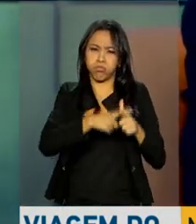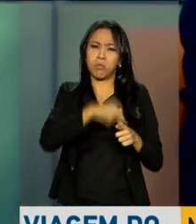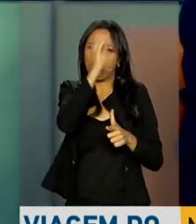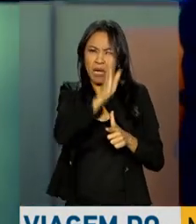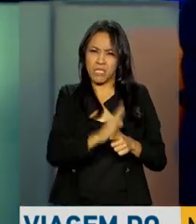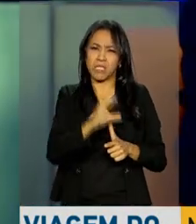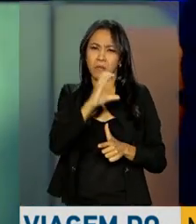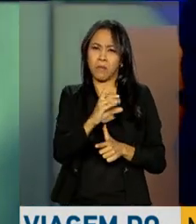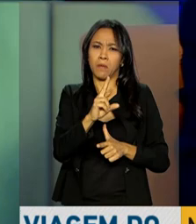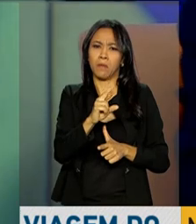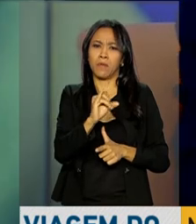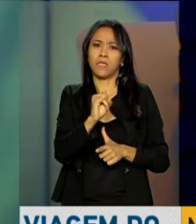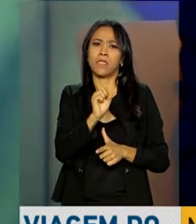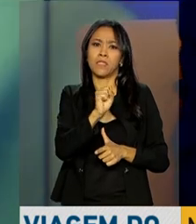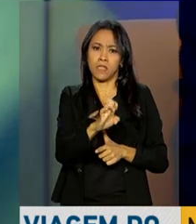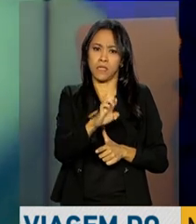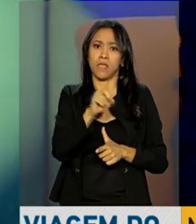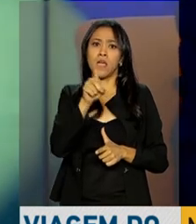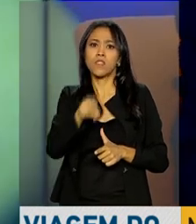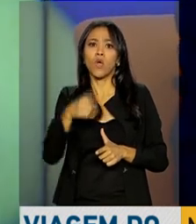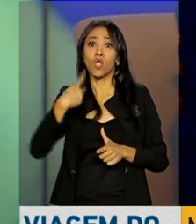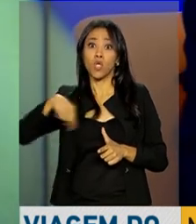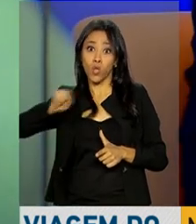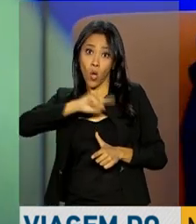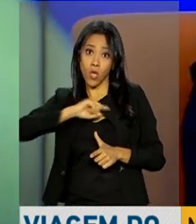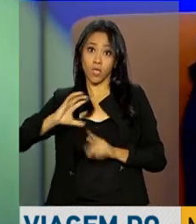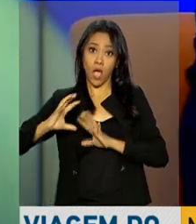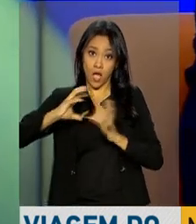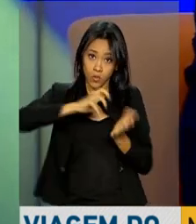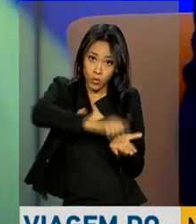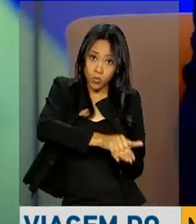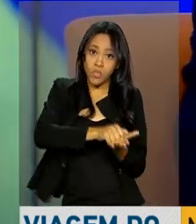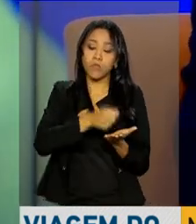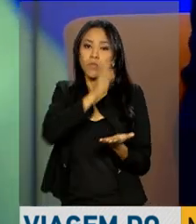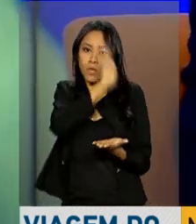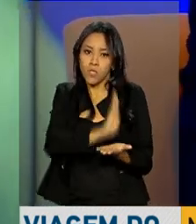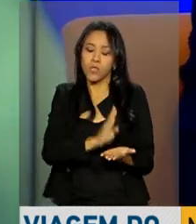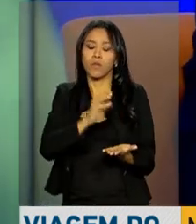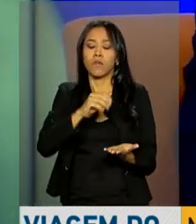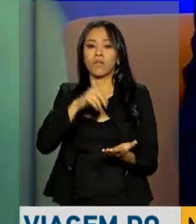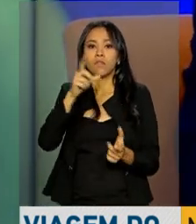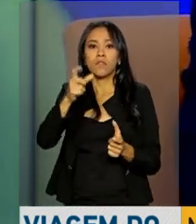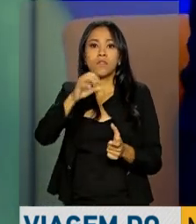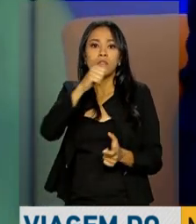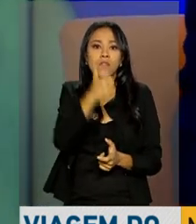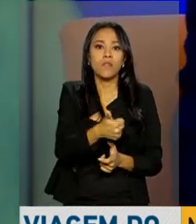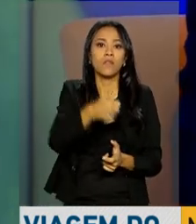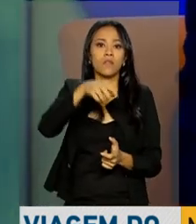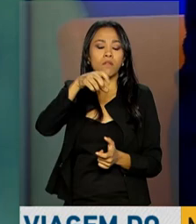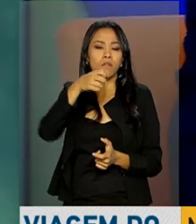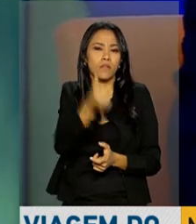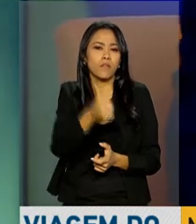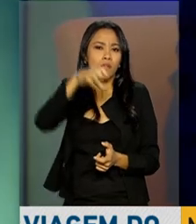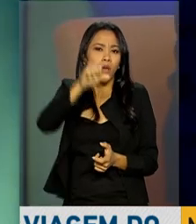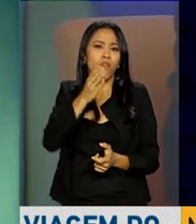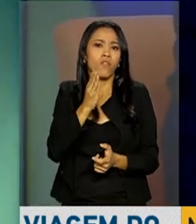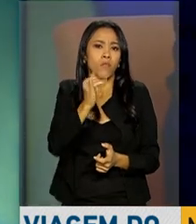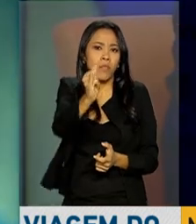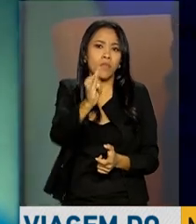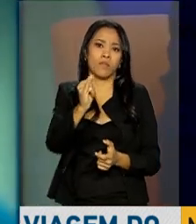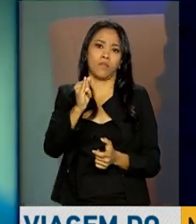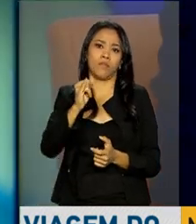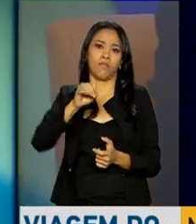que quando assumimos, nós encontramos um déficit de 179 bilhões de reais.